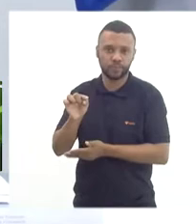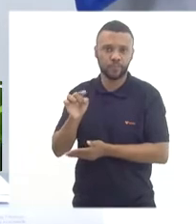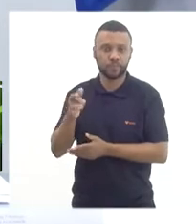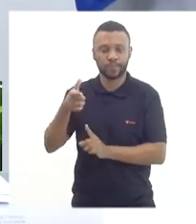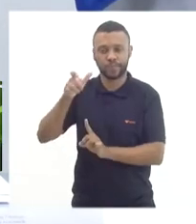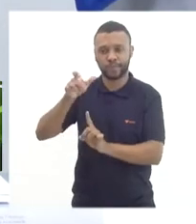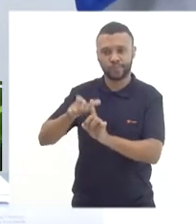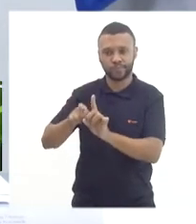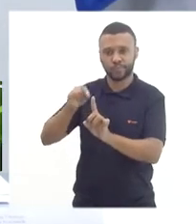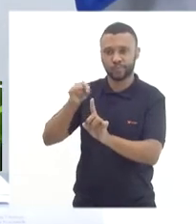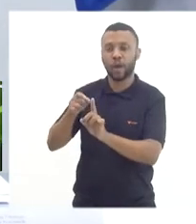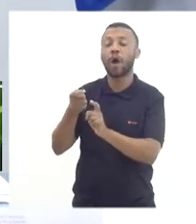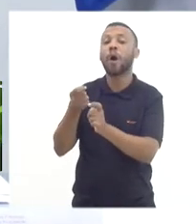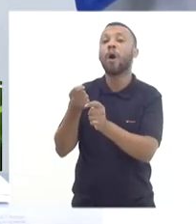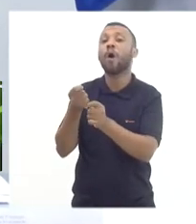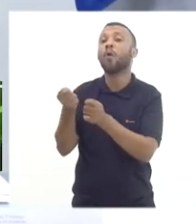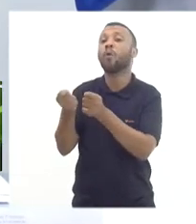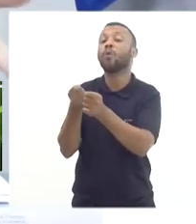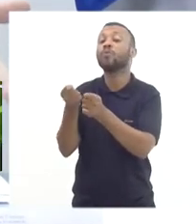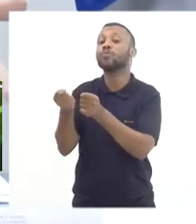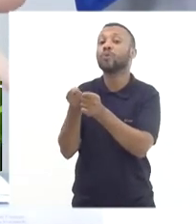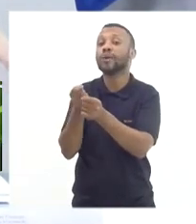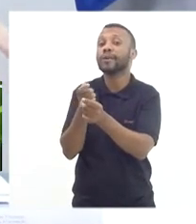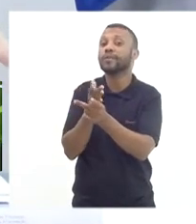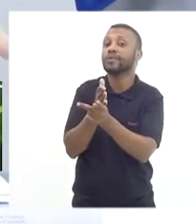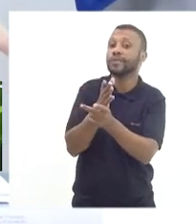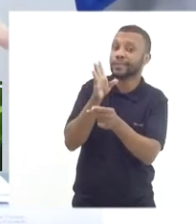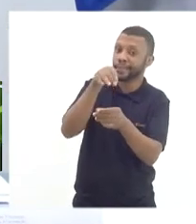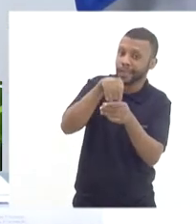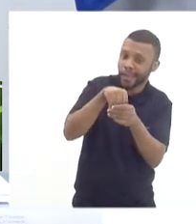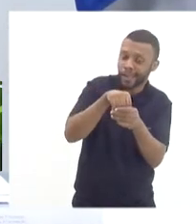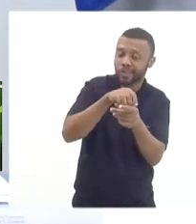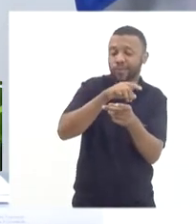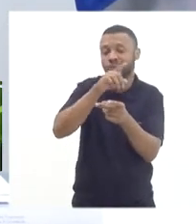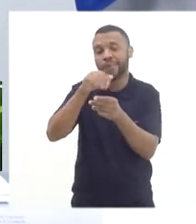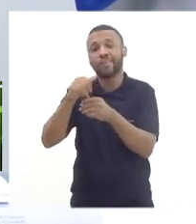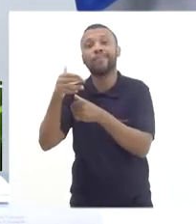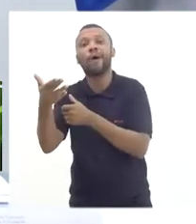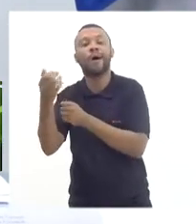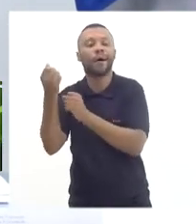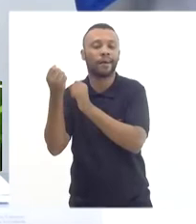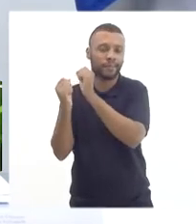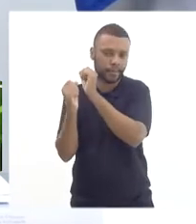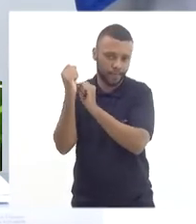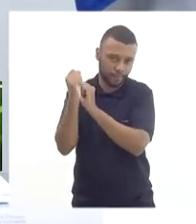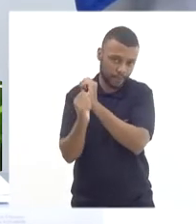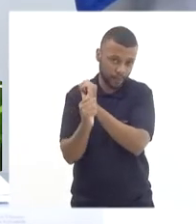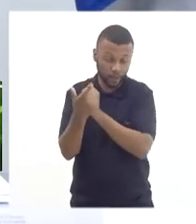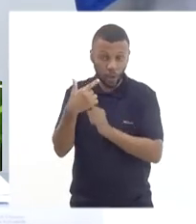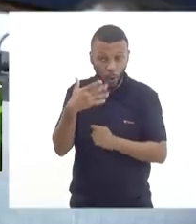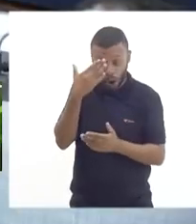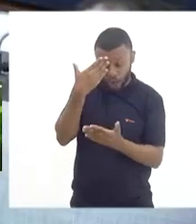pseudo duplo controle, que eu acho isso, mas não está escrito nos anais, né?